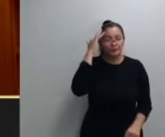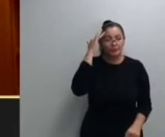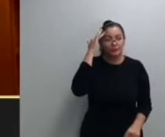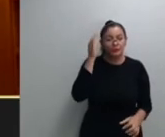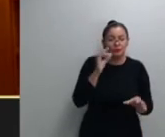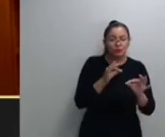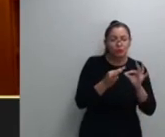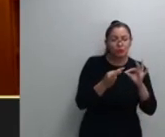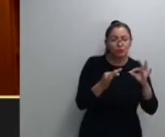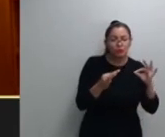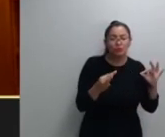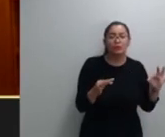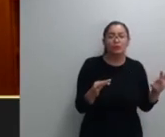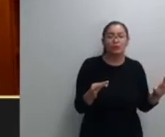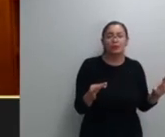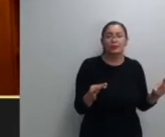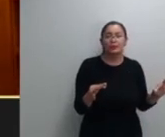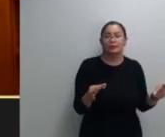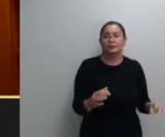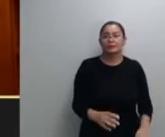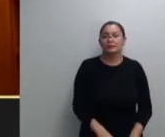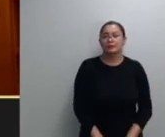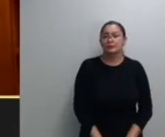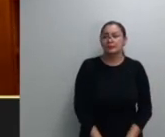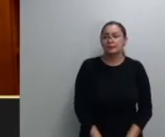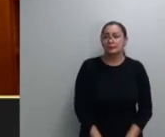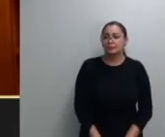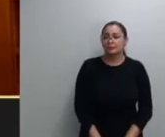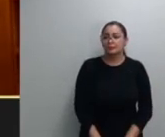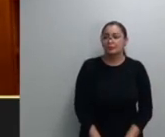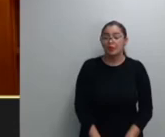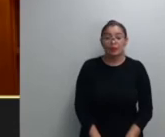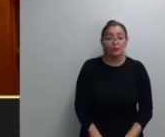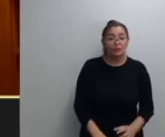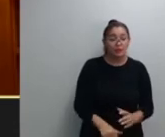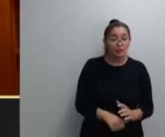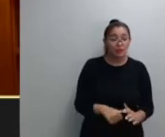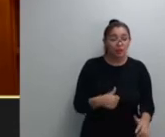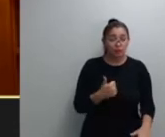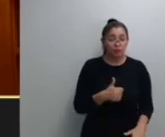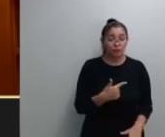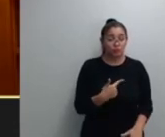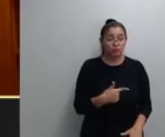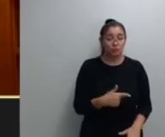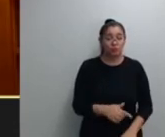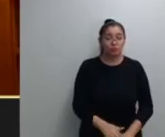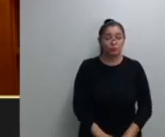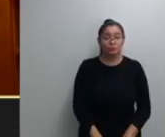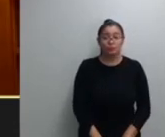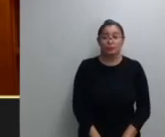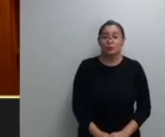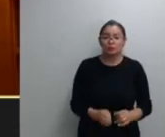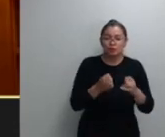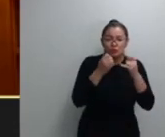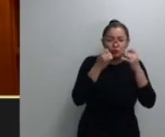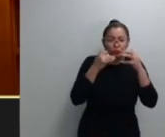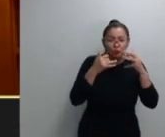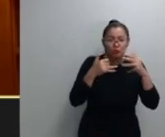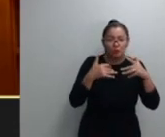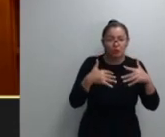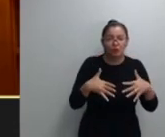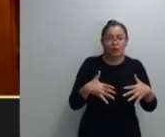veículos e máquinas. Na sessão 16 da NEST, a NEST anota a explicativa de harmonização internacional